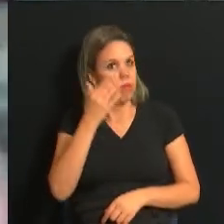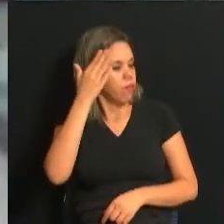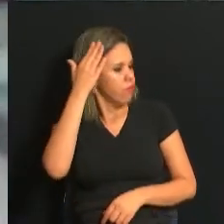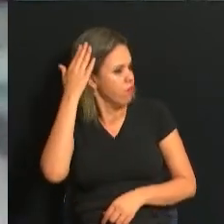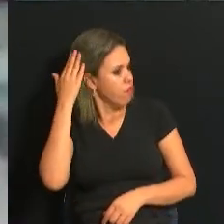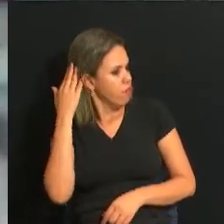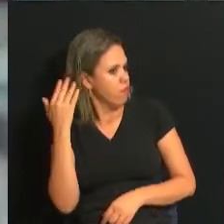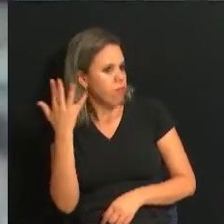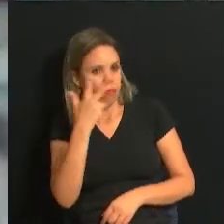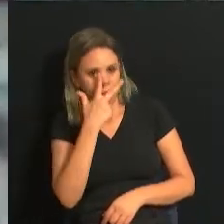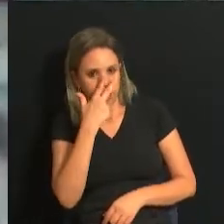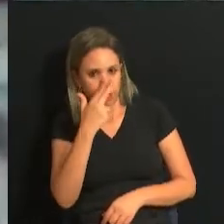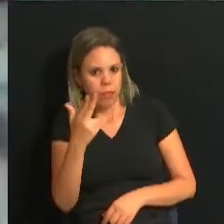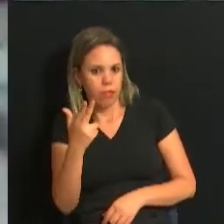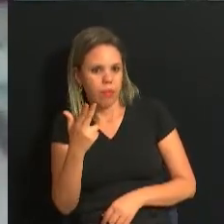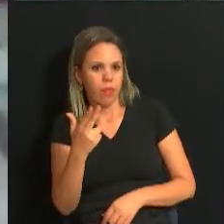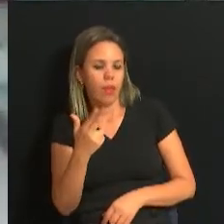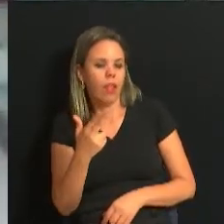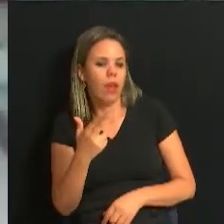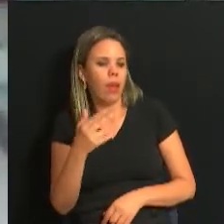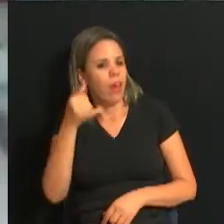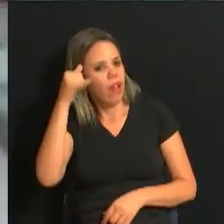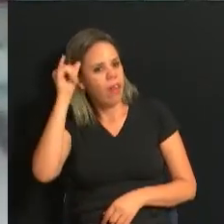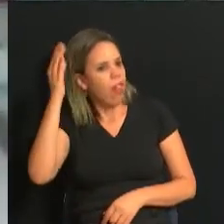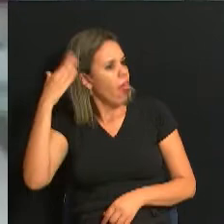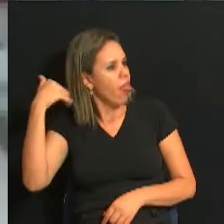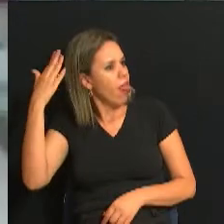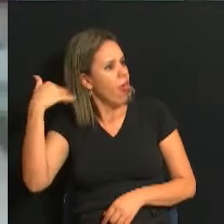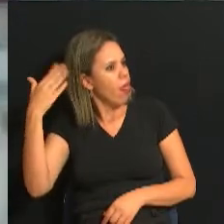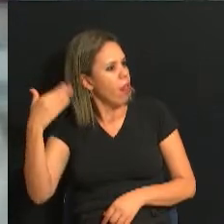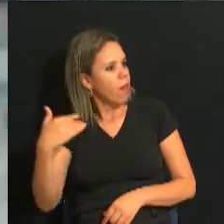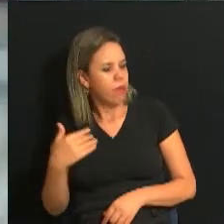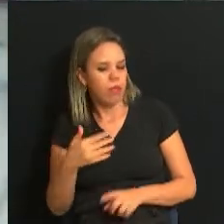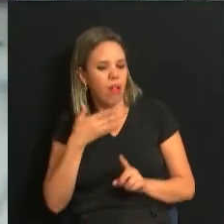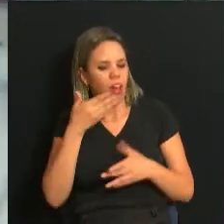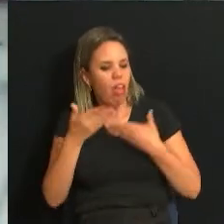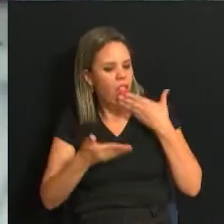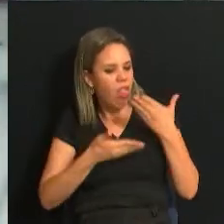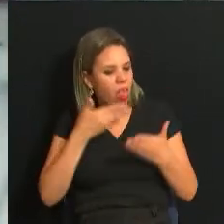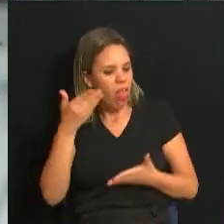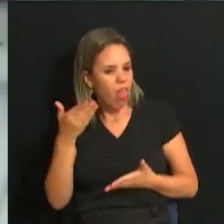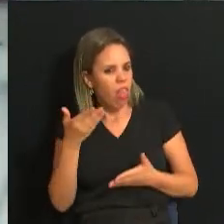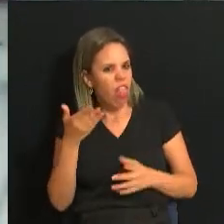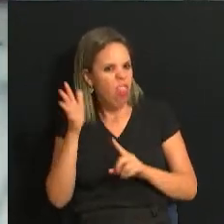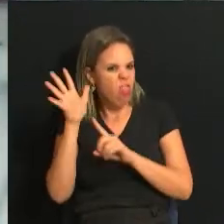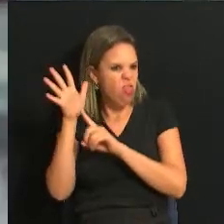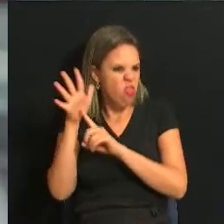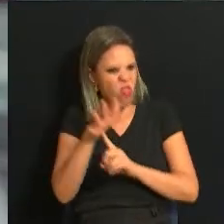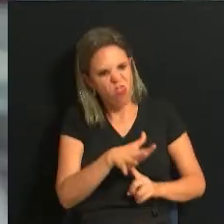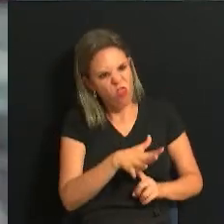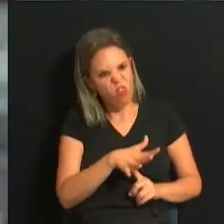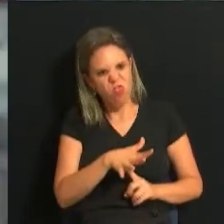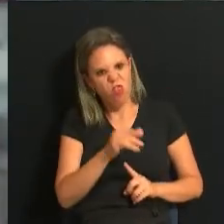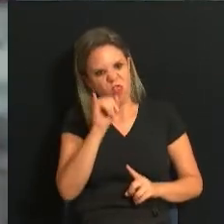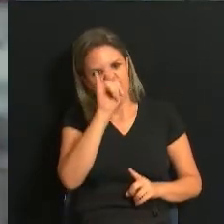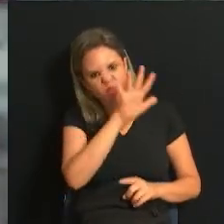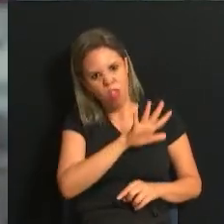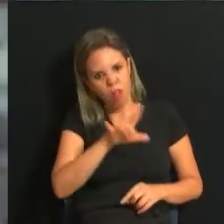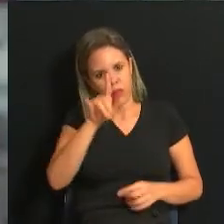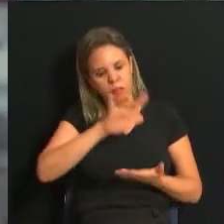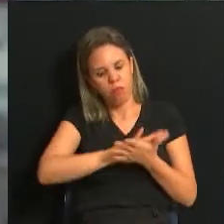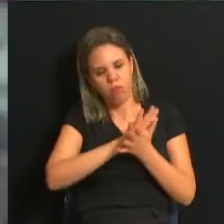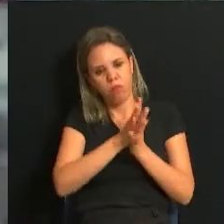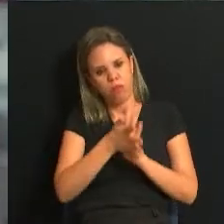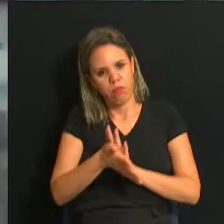bonitinho, parece que a vaca lambeu. Então, ela faz um elogio, mas ao mesmo tempo ela deprecia a sua imagem, ela destrói você e